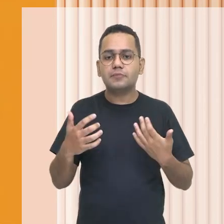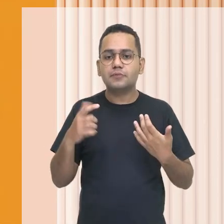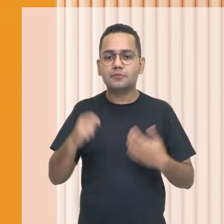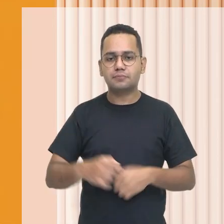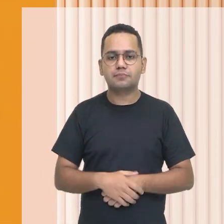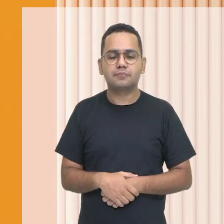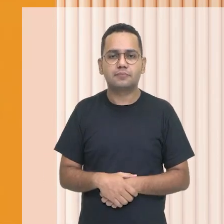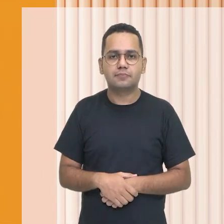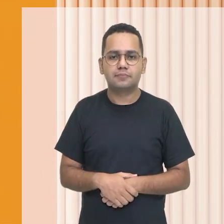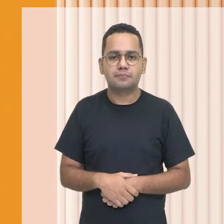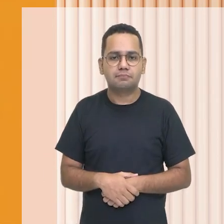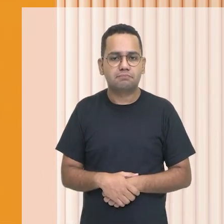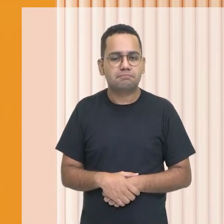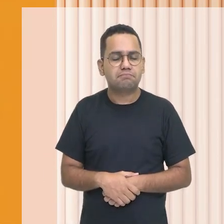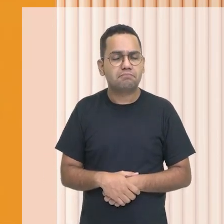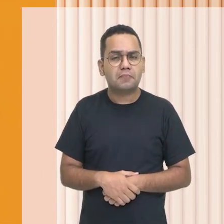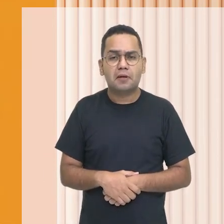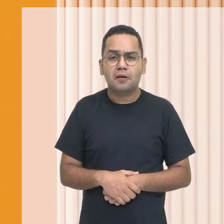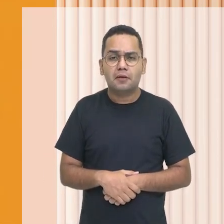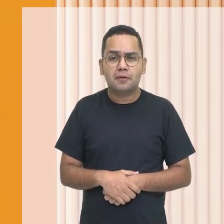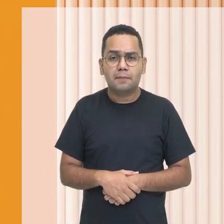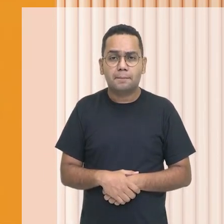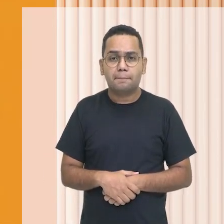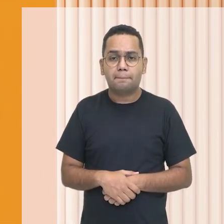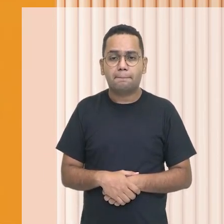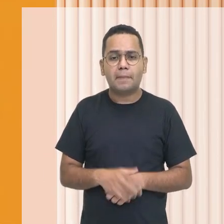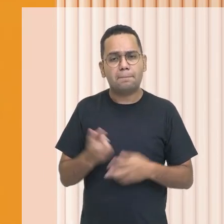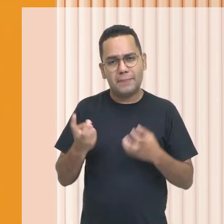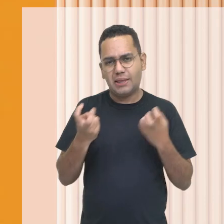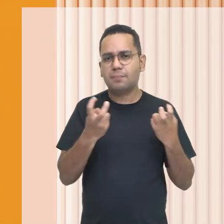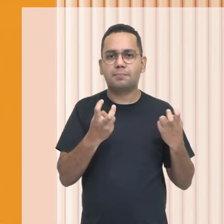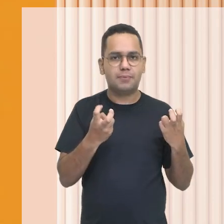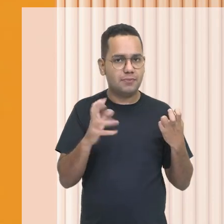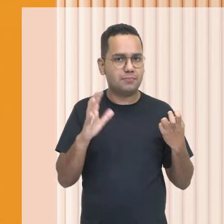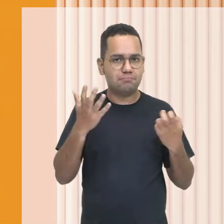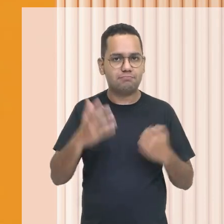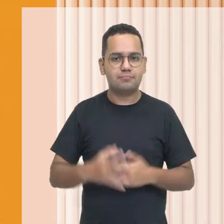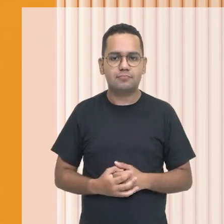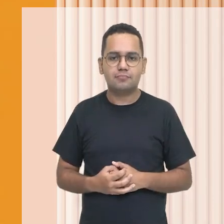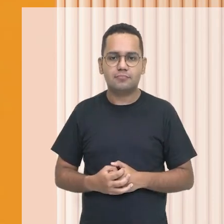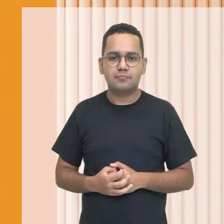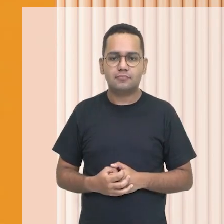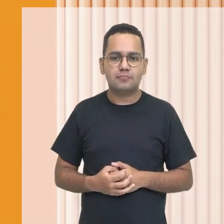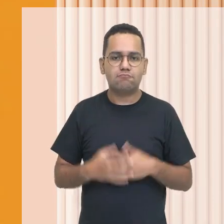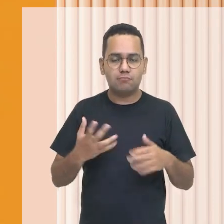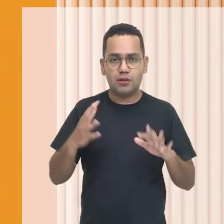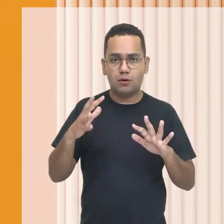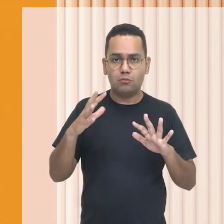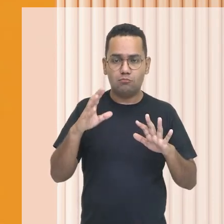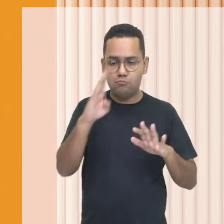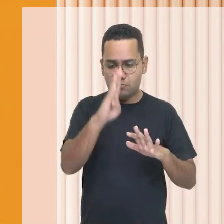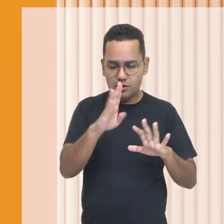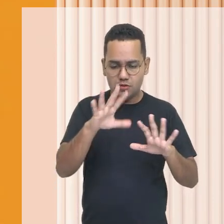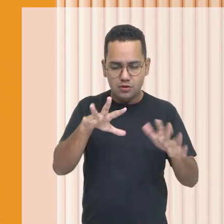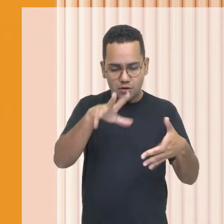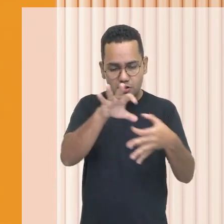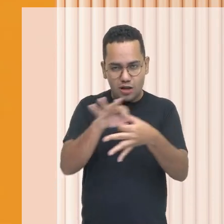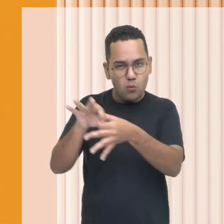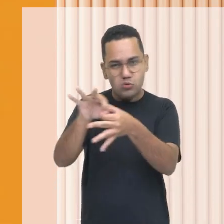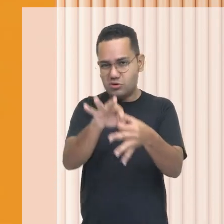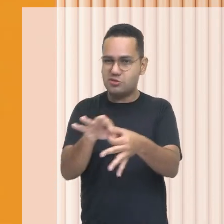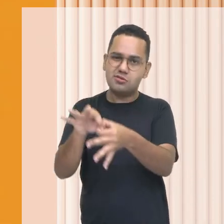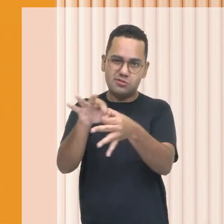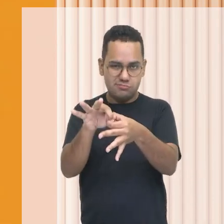próximo. Afinal de contas, estamos falando de um Brasil inserido na globalização.